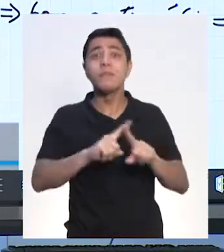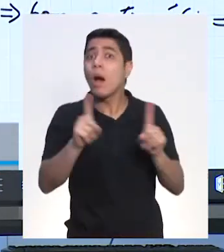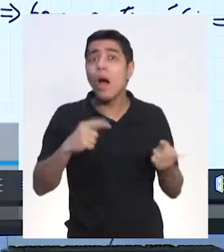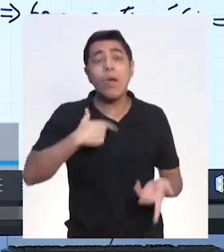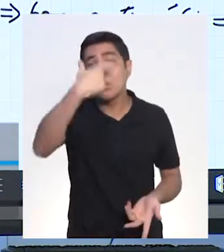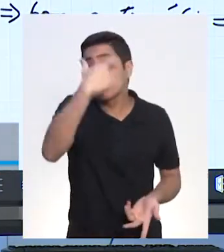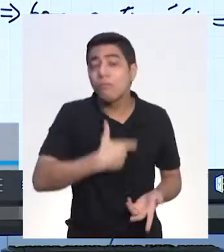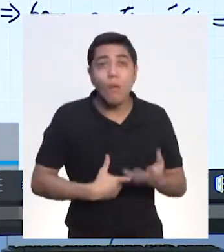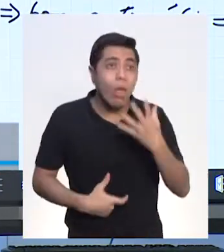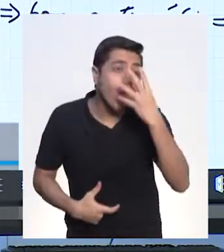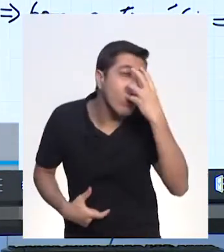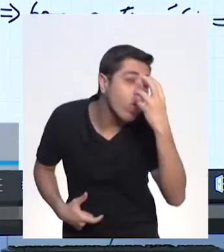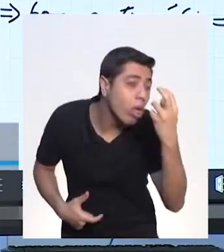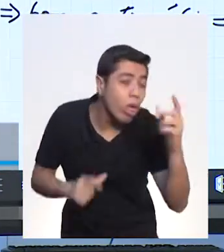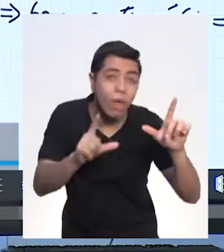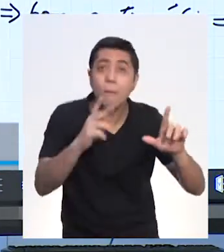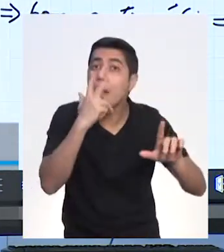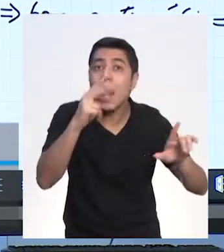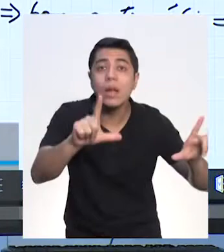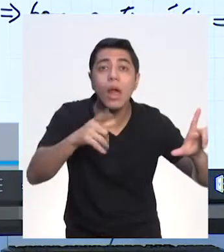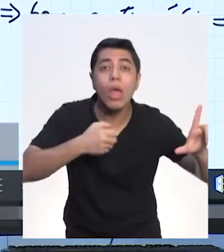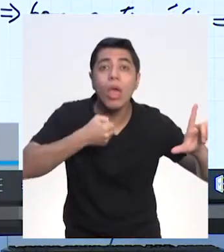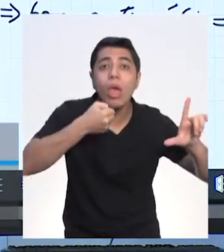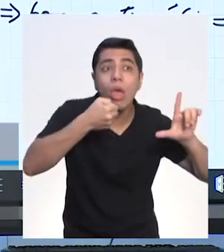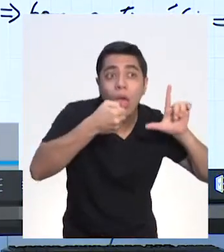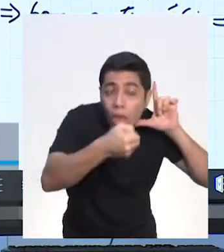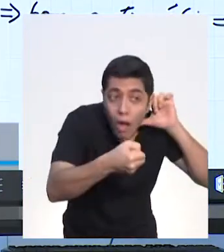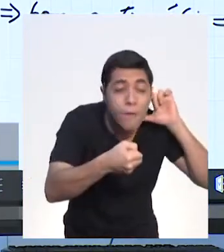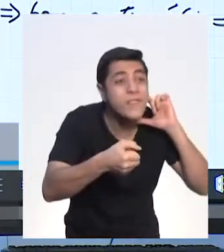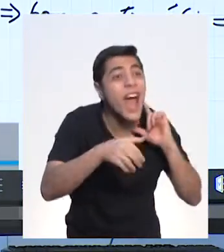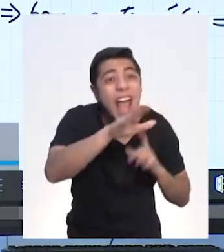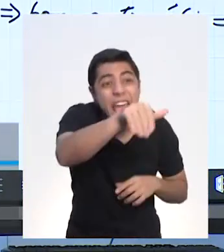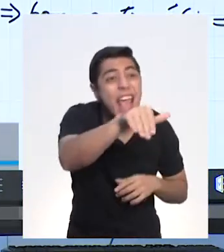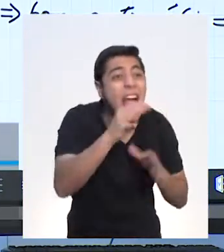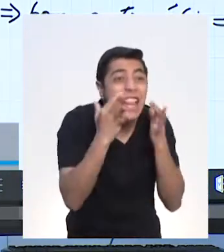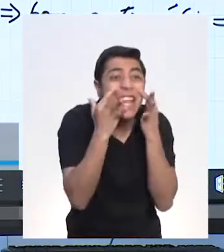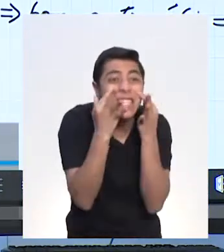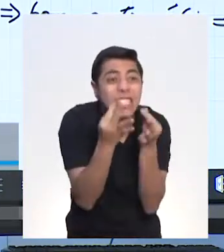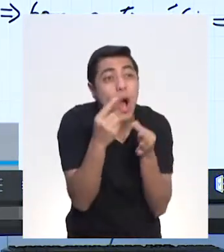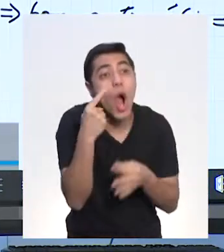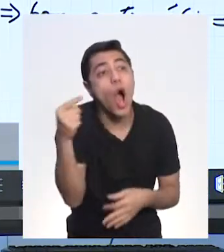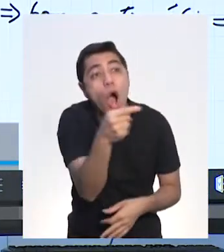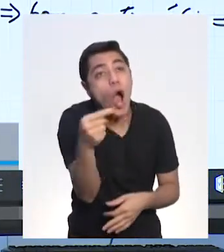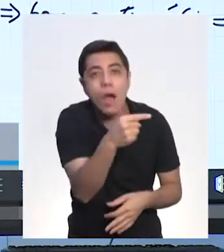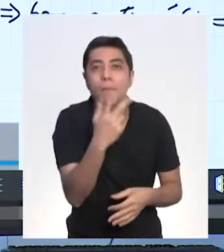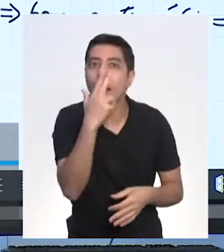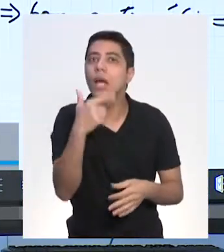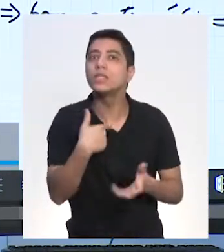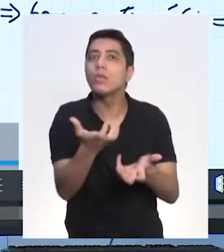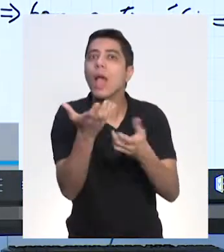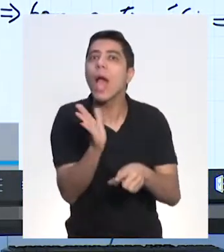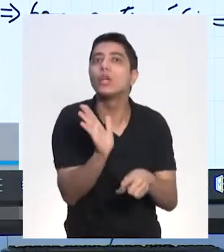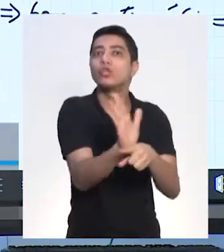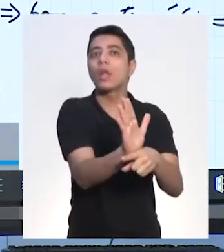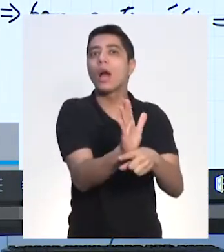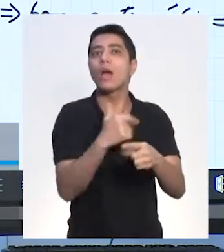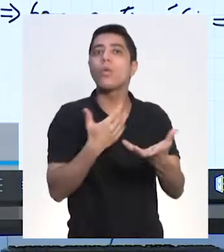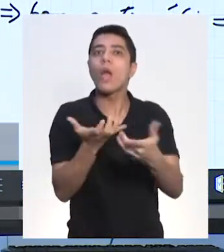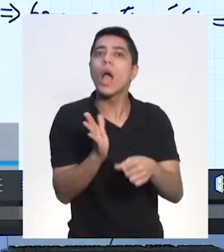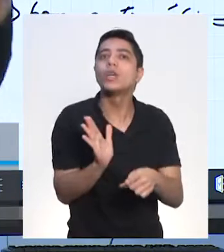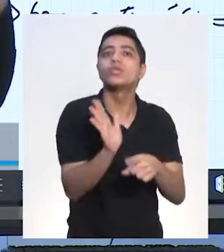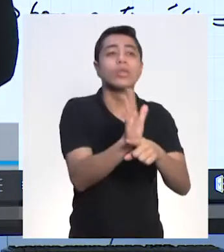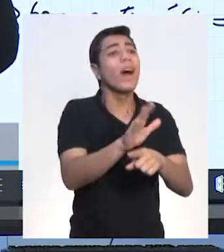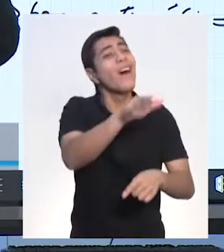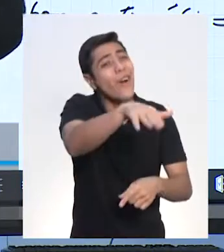entretido ali que você se identifica tanto com aquela situação e com aquele personagem que você tenta, de todas as formas, dissuadi-la a entrar